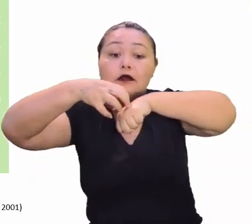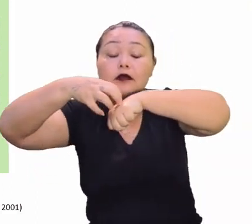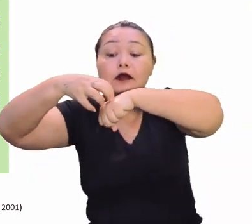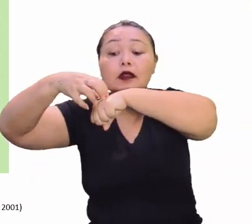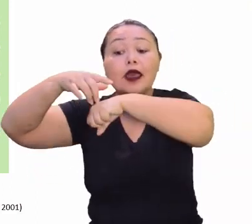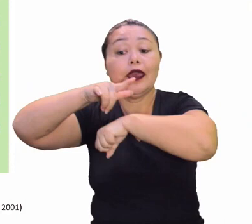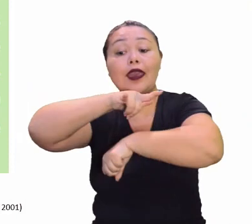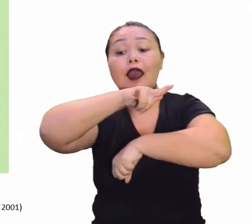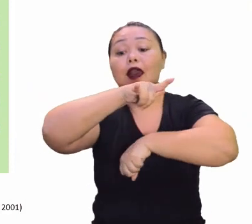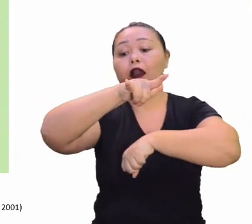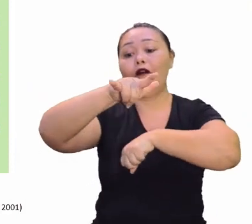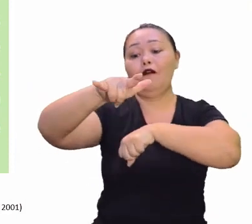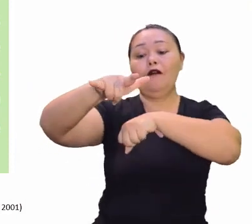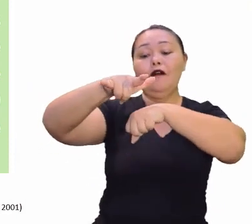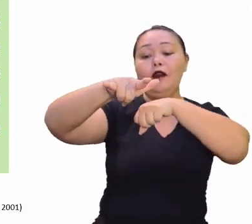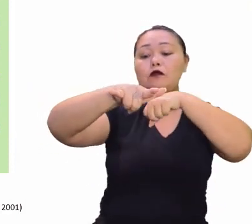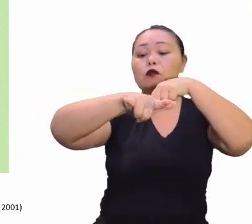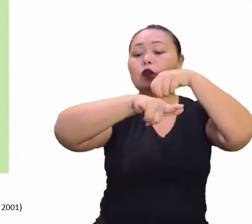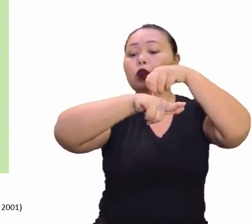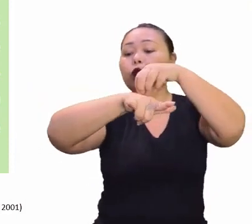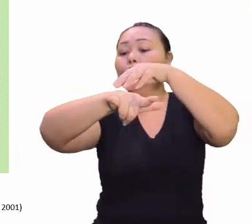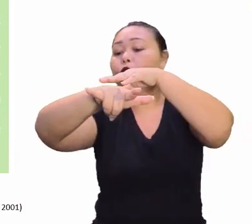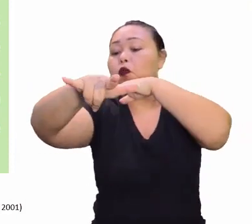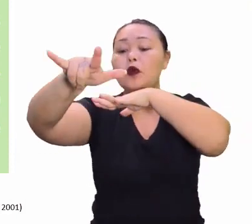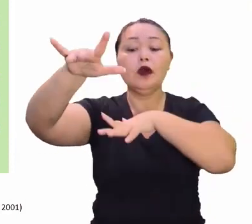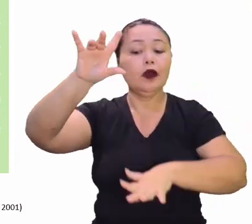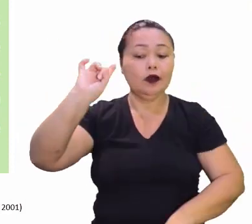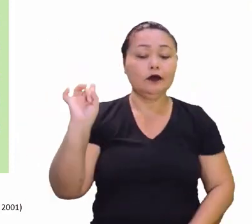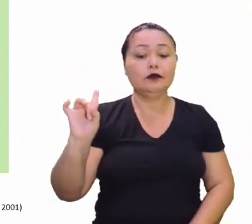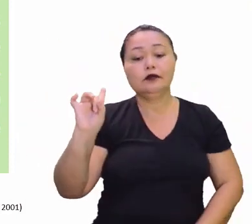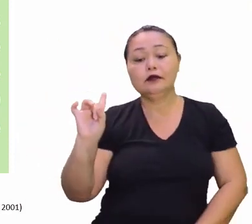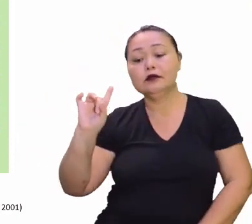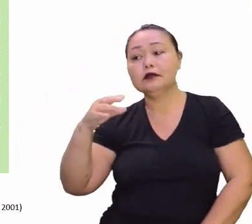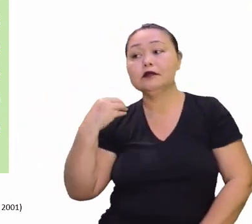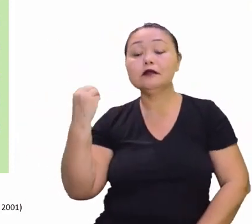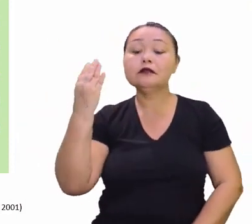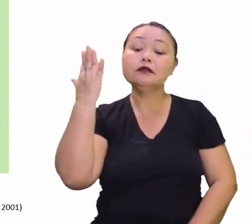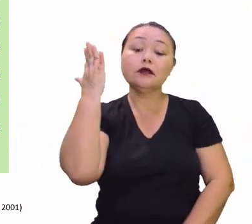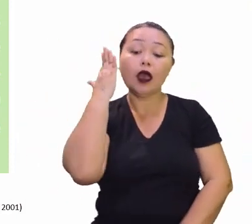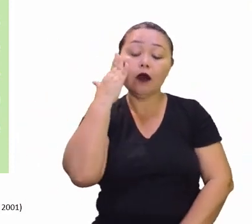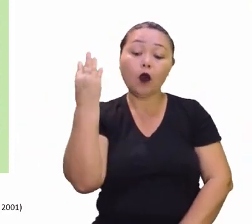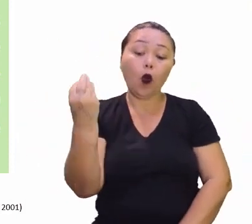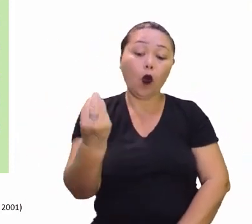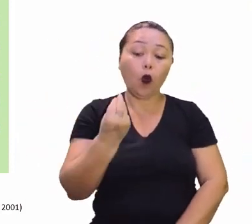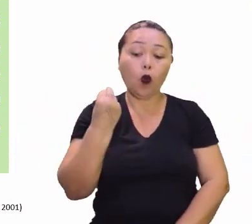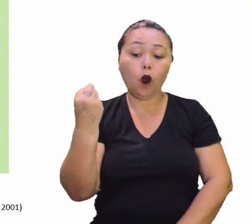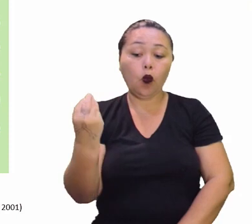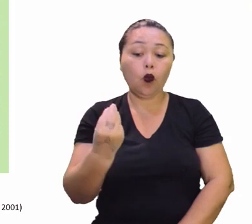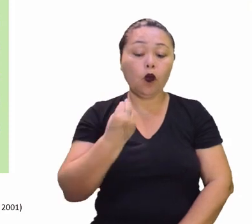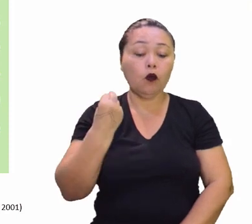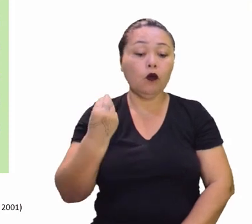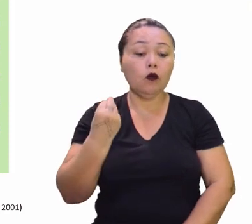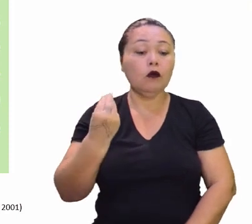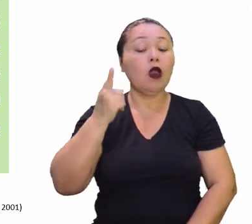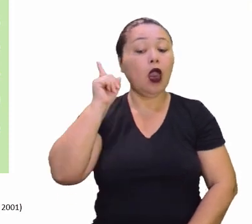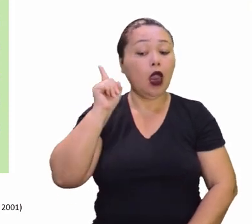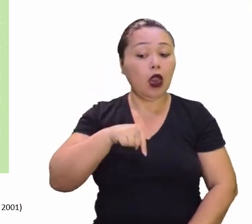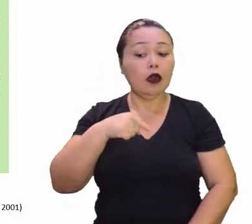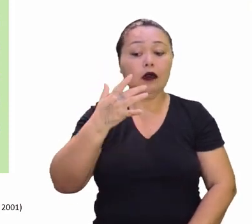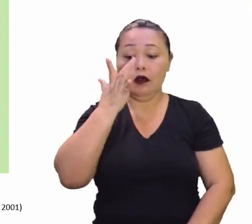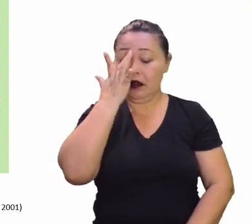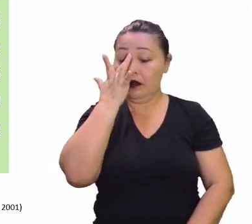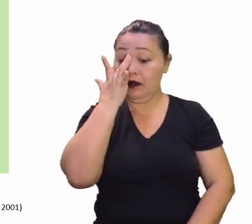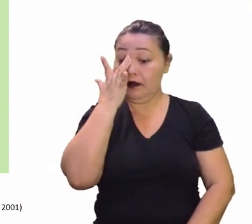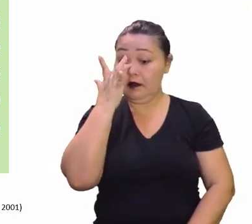Em aviões, galera. Olha só, para a gente ter uma noção de como